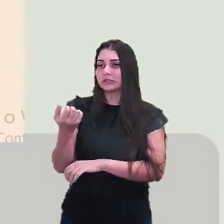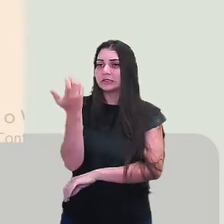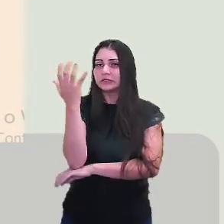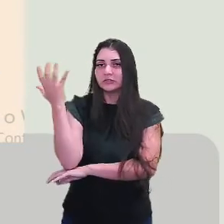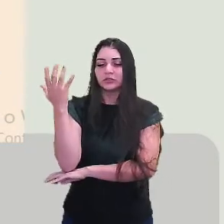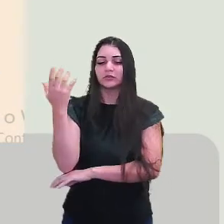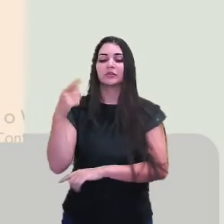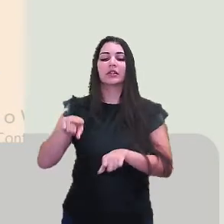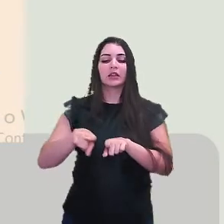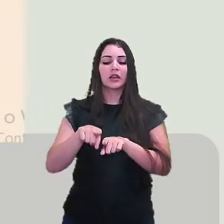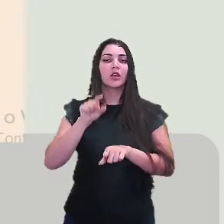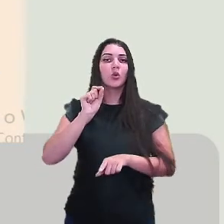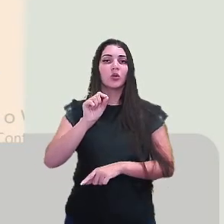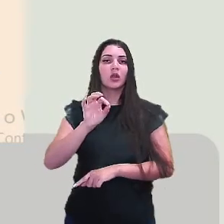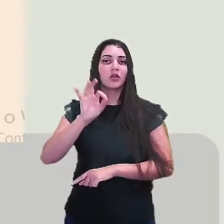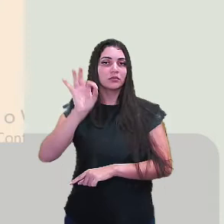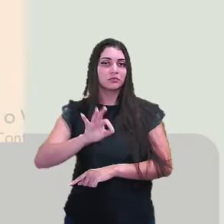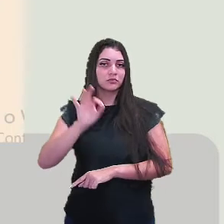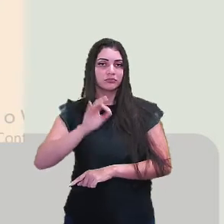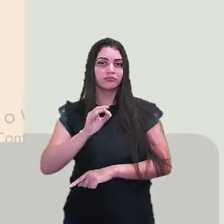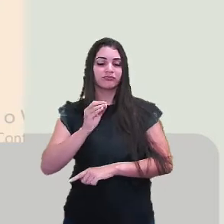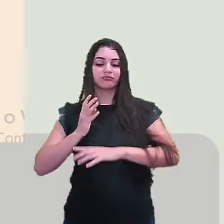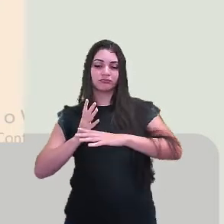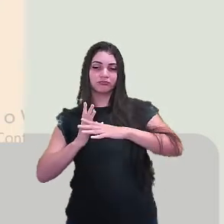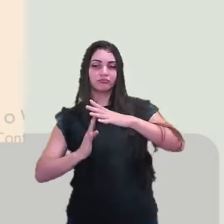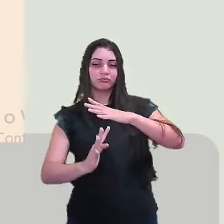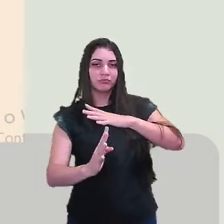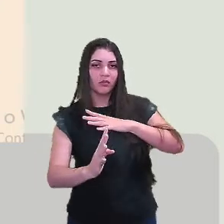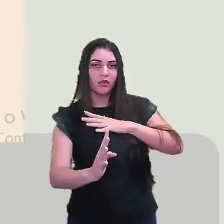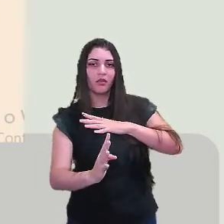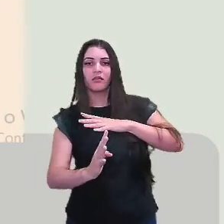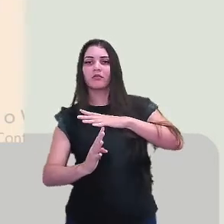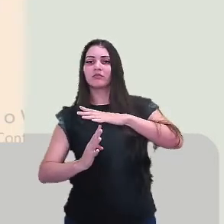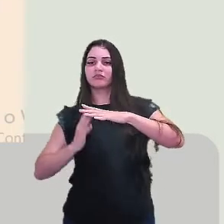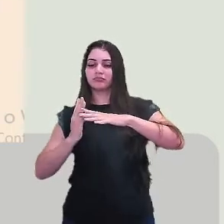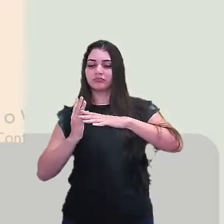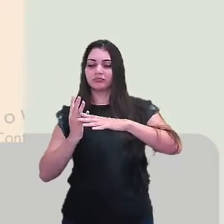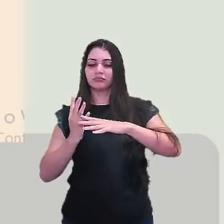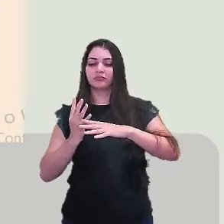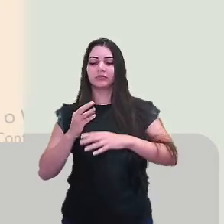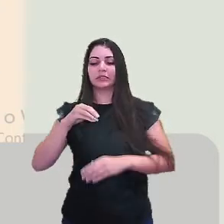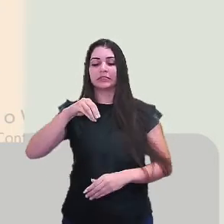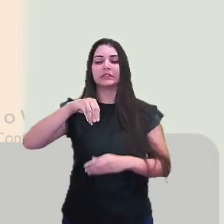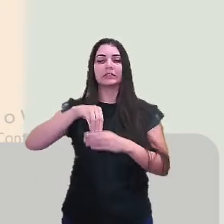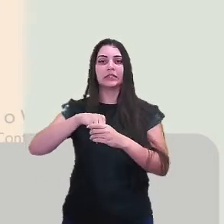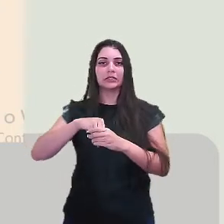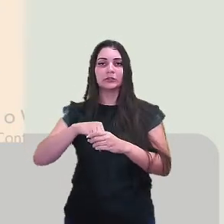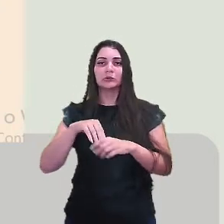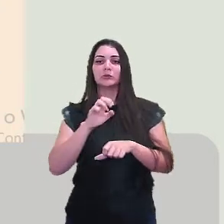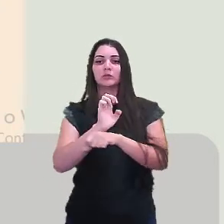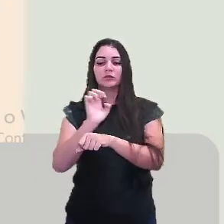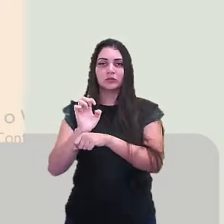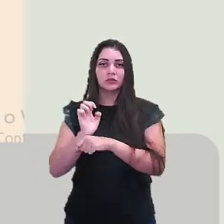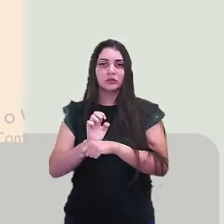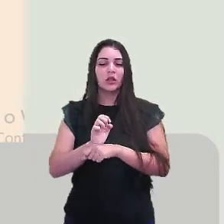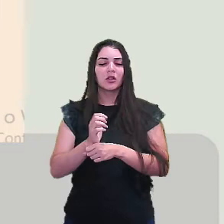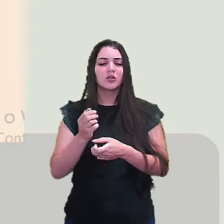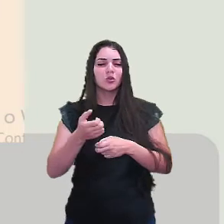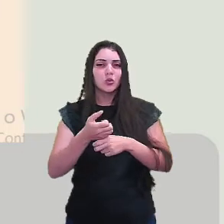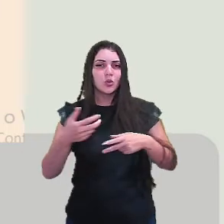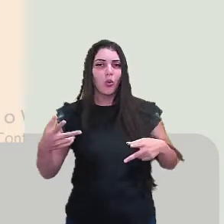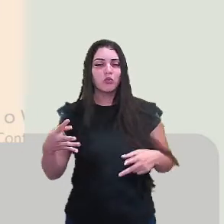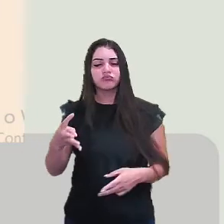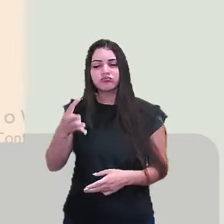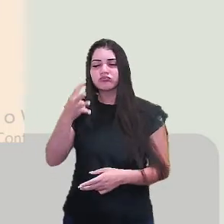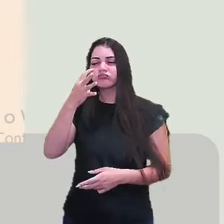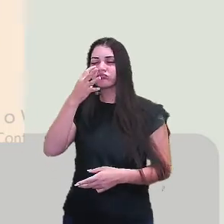migração, migração saindo, emigração entrando, imigração dentro do estado, fatores atrativos que traz para